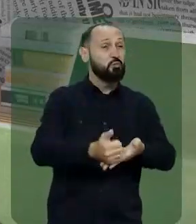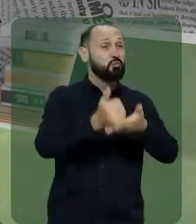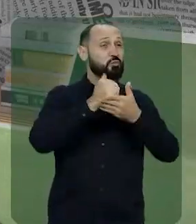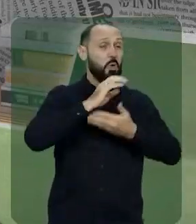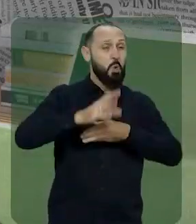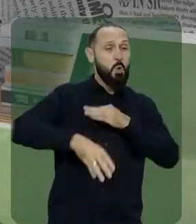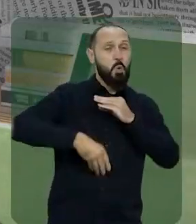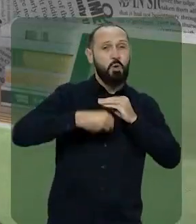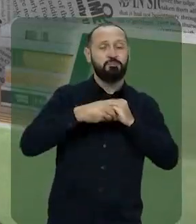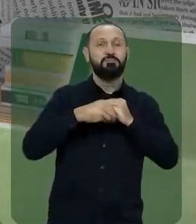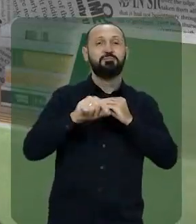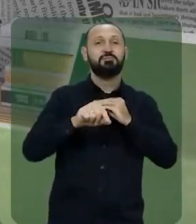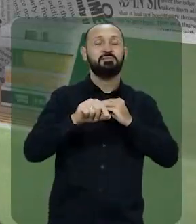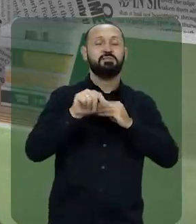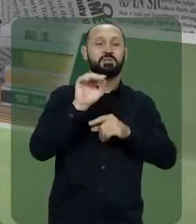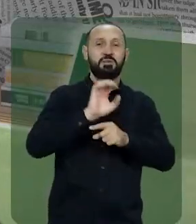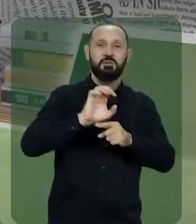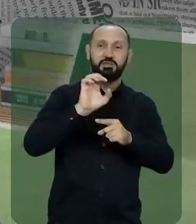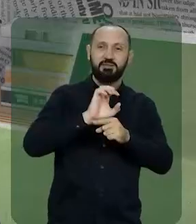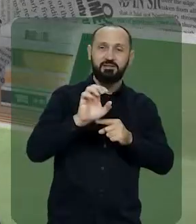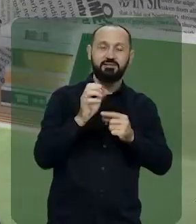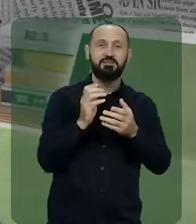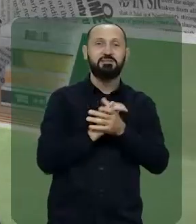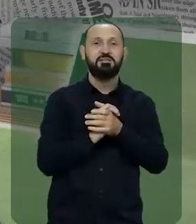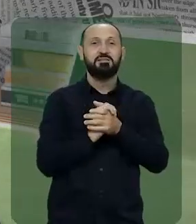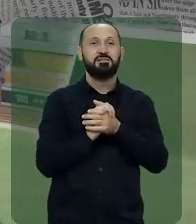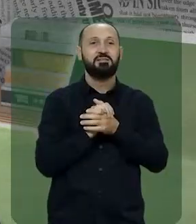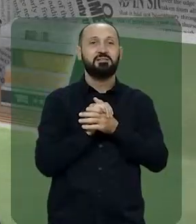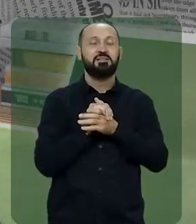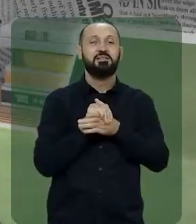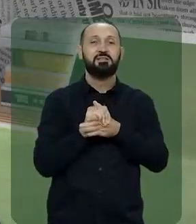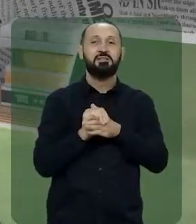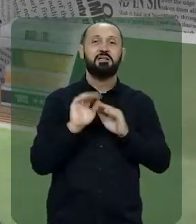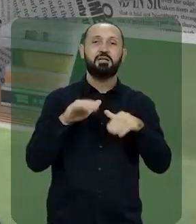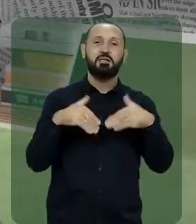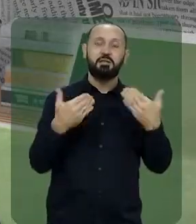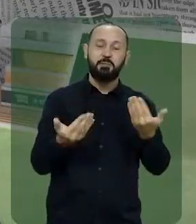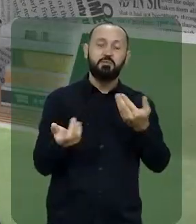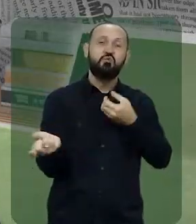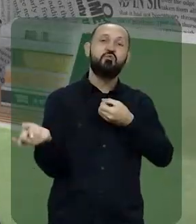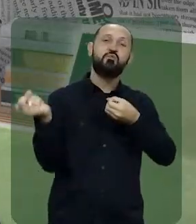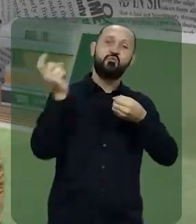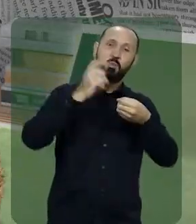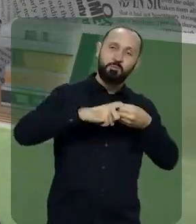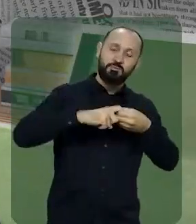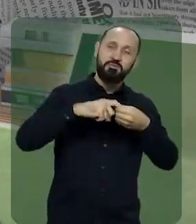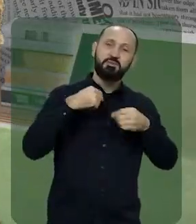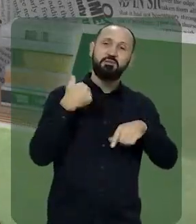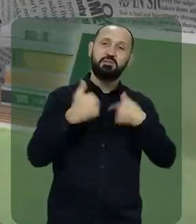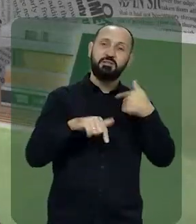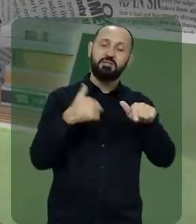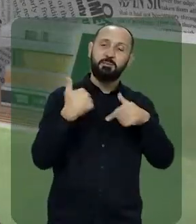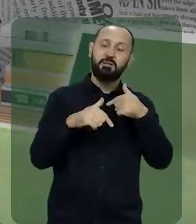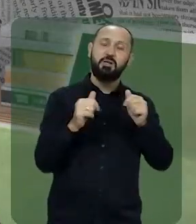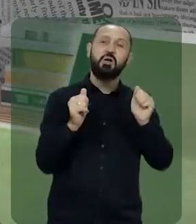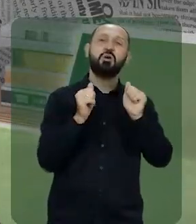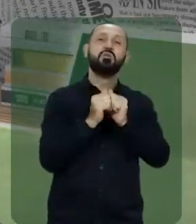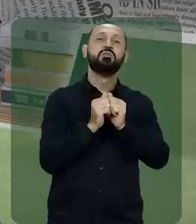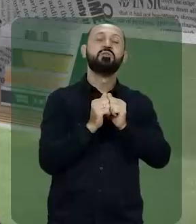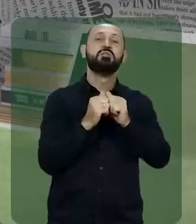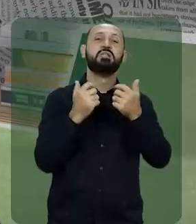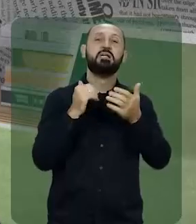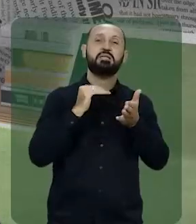contribuíram com o nosso estado. E depois eu voltei, fui trabalhar